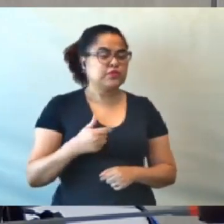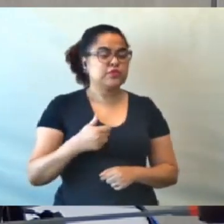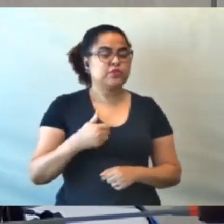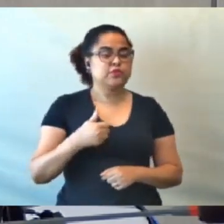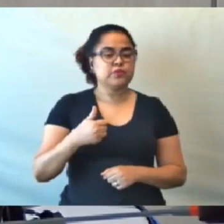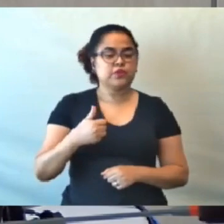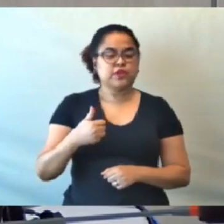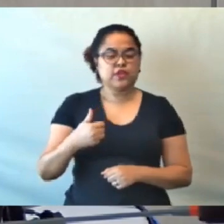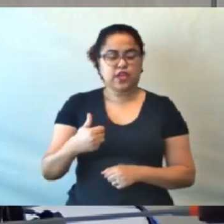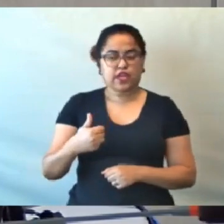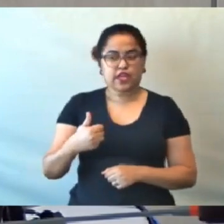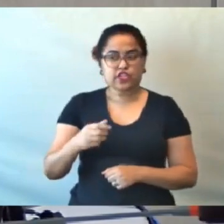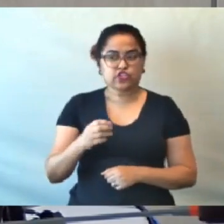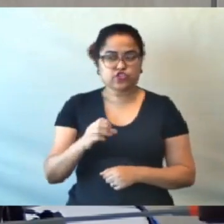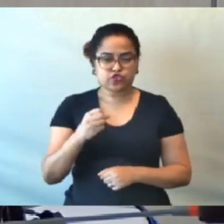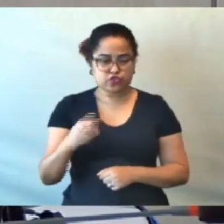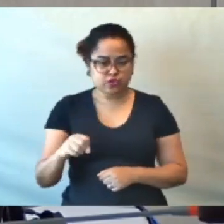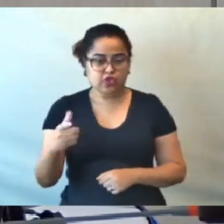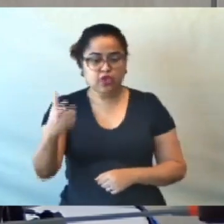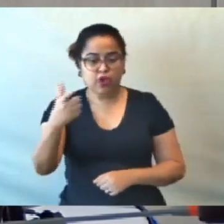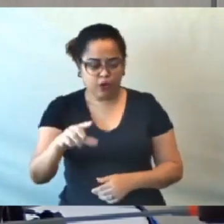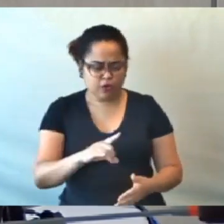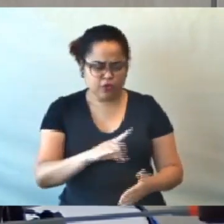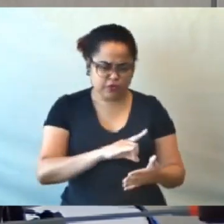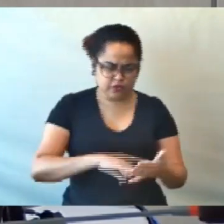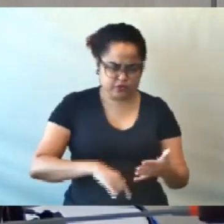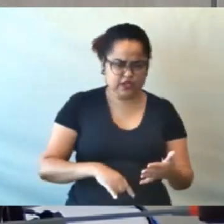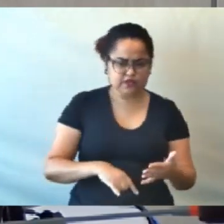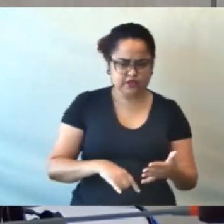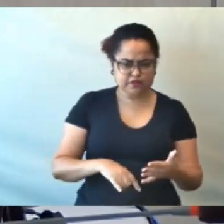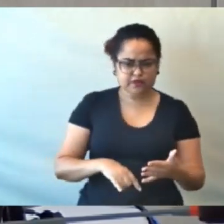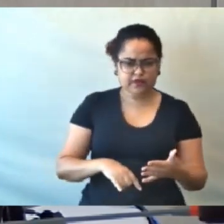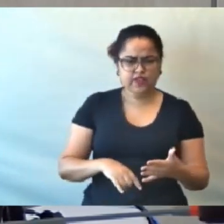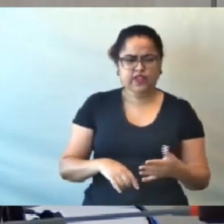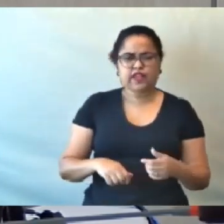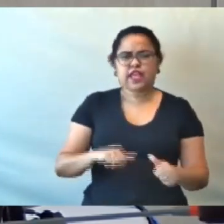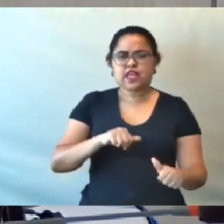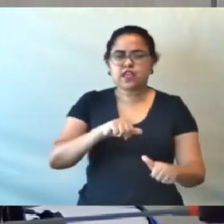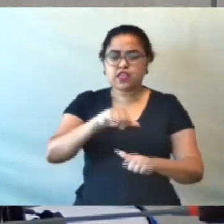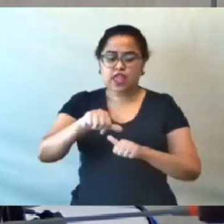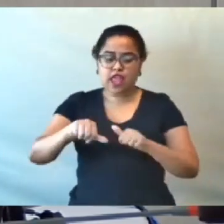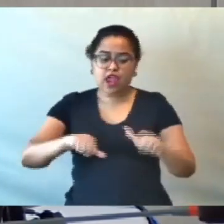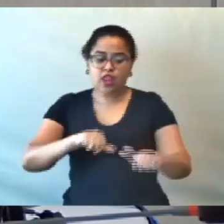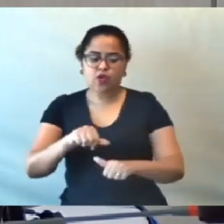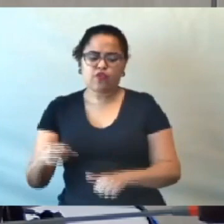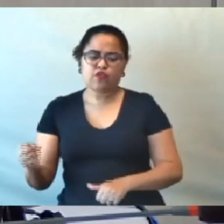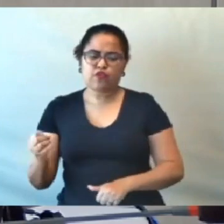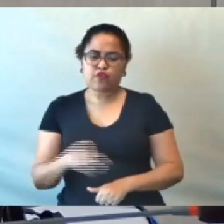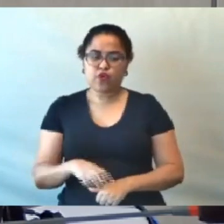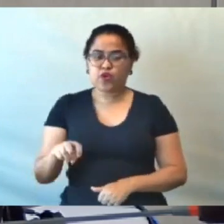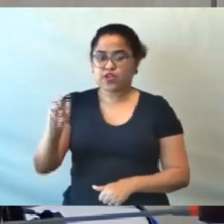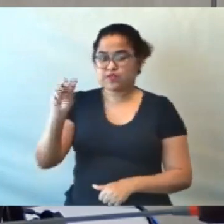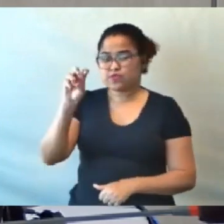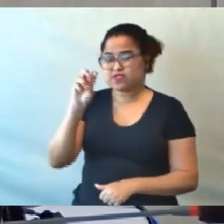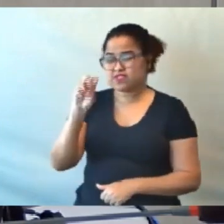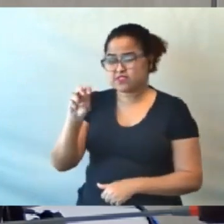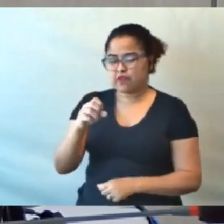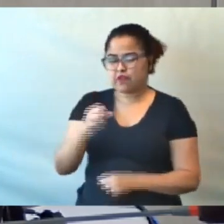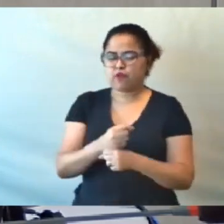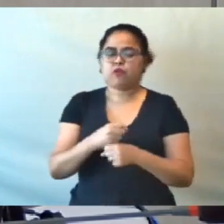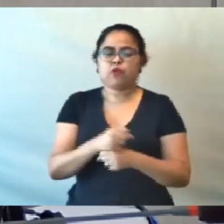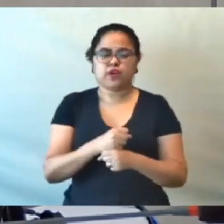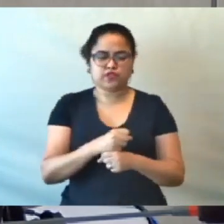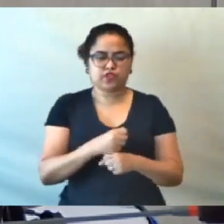de 2018 foram 5 renovações. Então, o contrato vigorou por 5 anos, de 2018 a